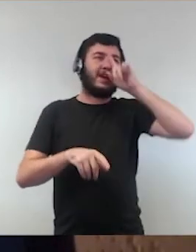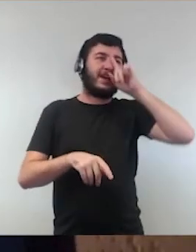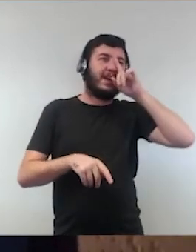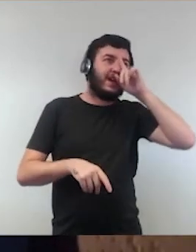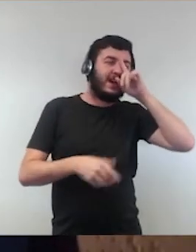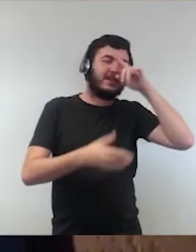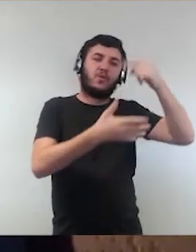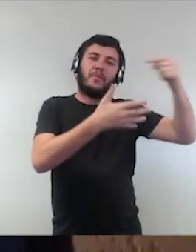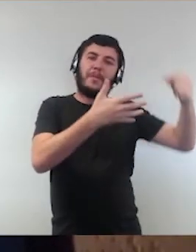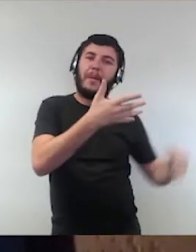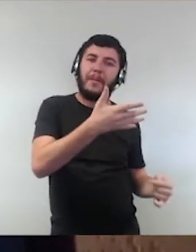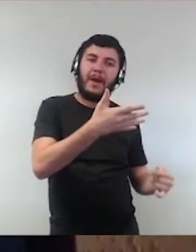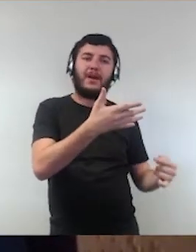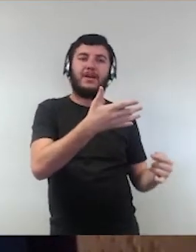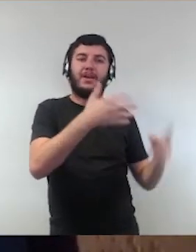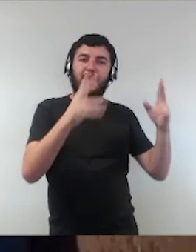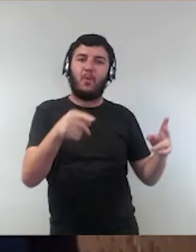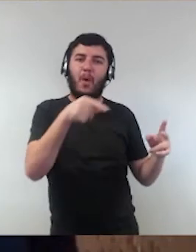certa forma,